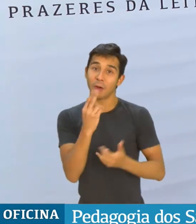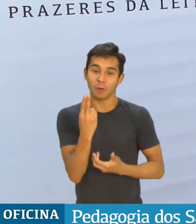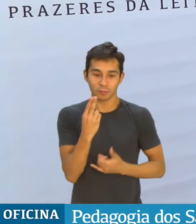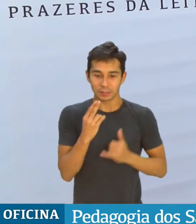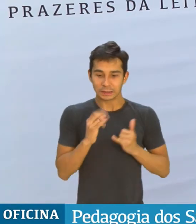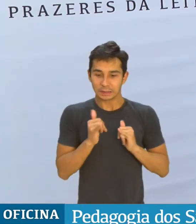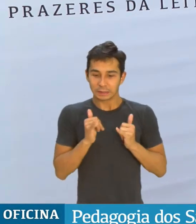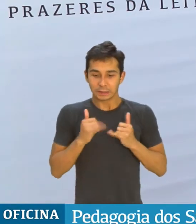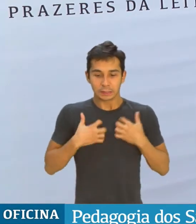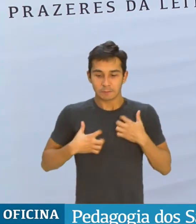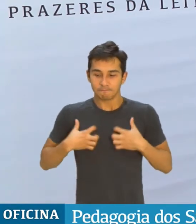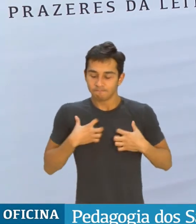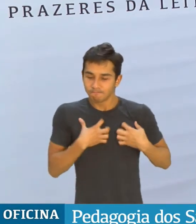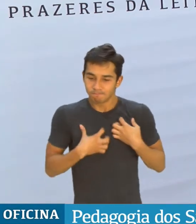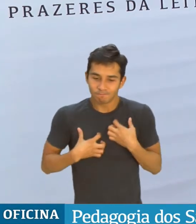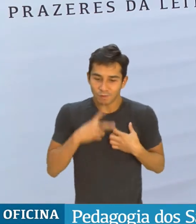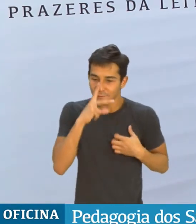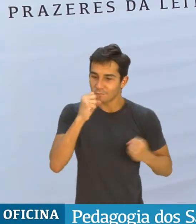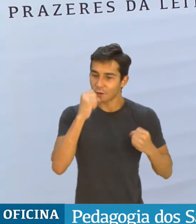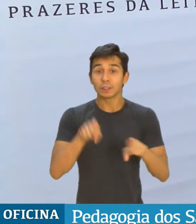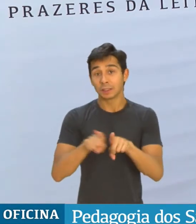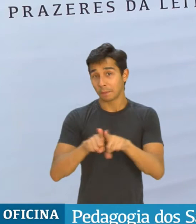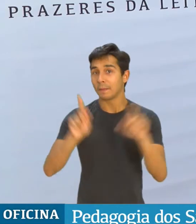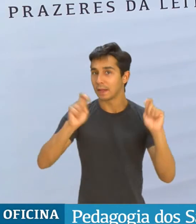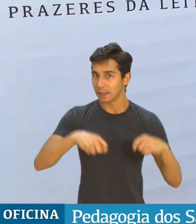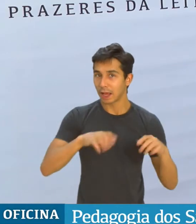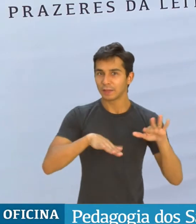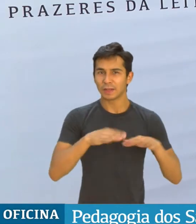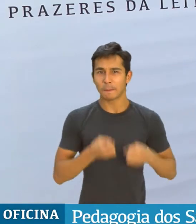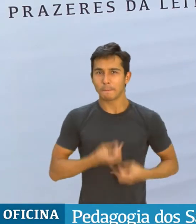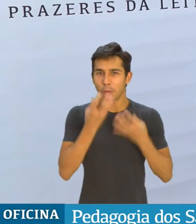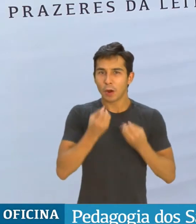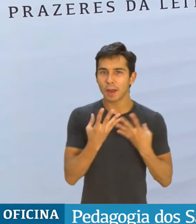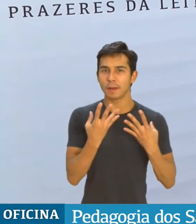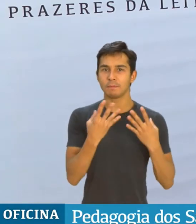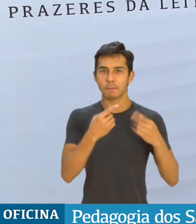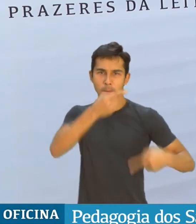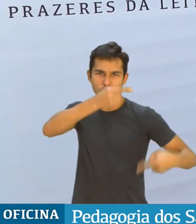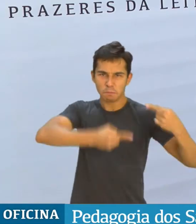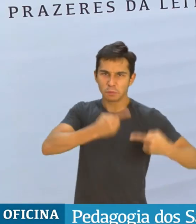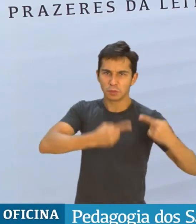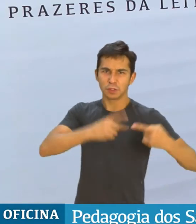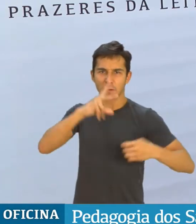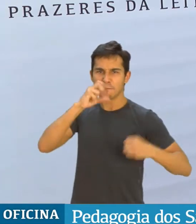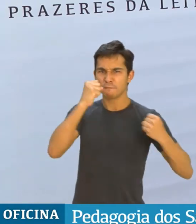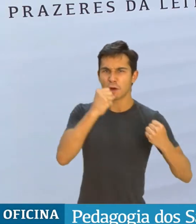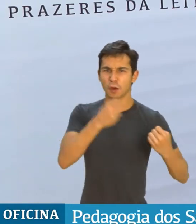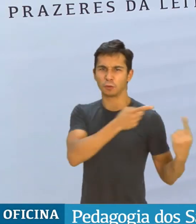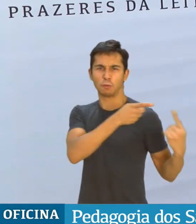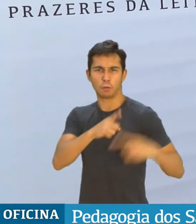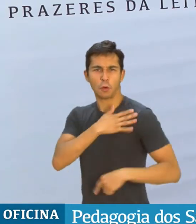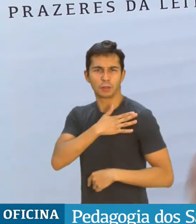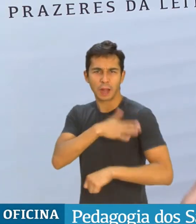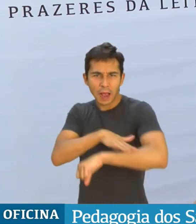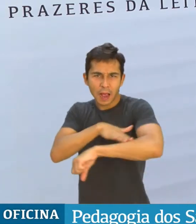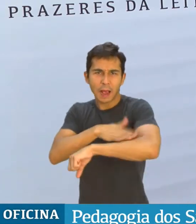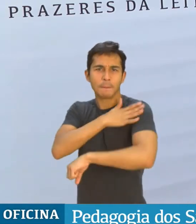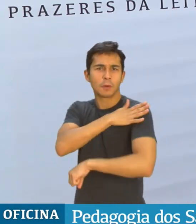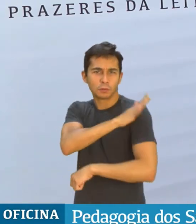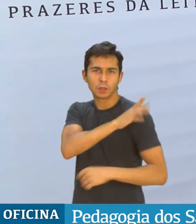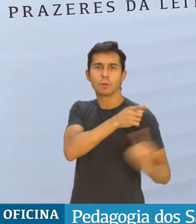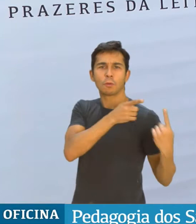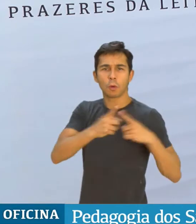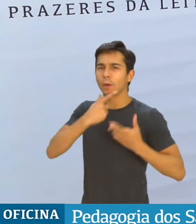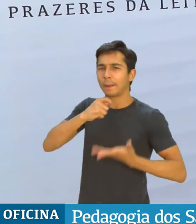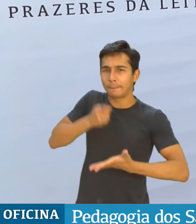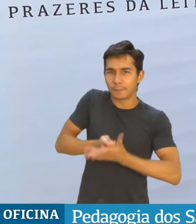coisa intensa, né? Porque de repente pode ter sido um poema mais politizado contra a questão do racismo, do machismo,